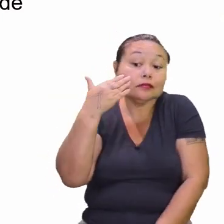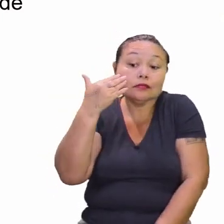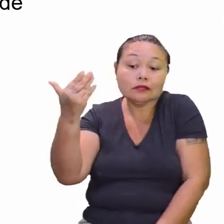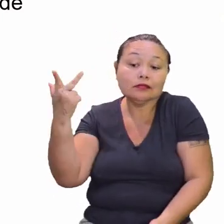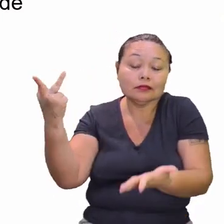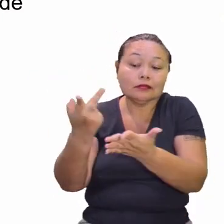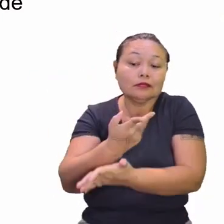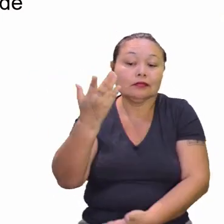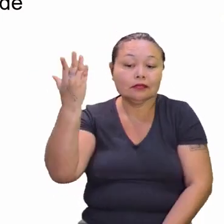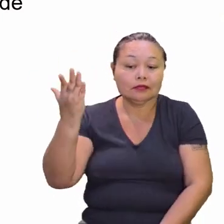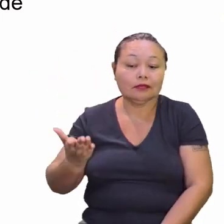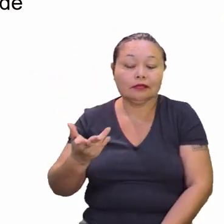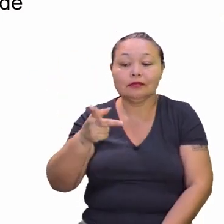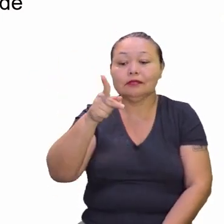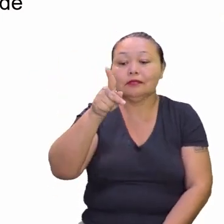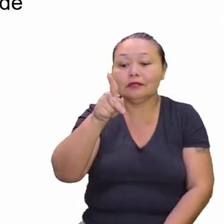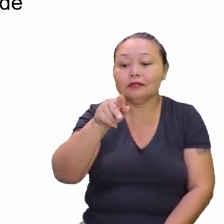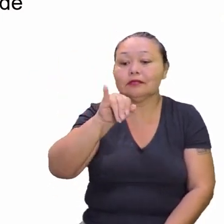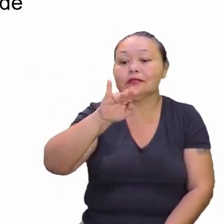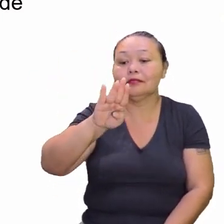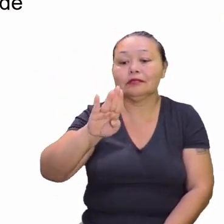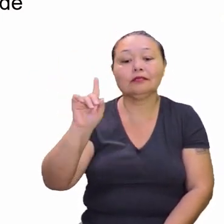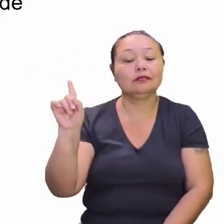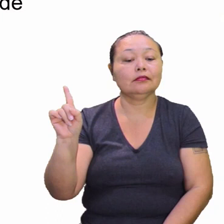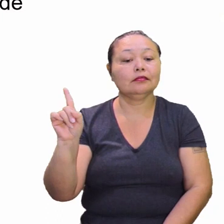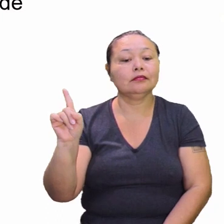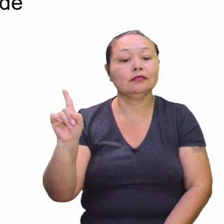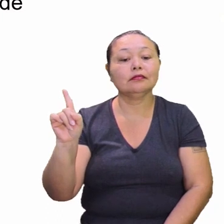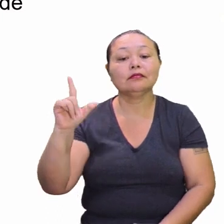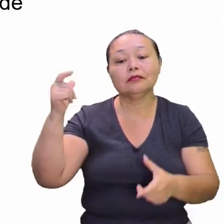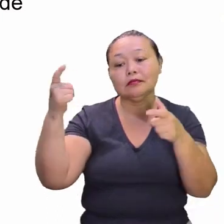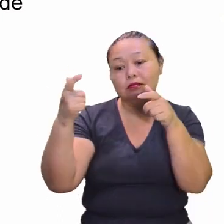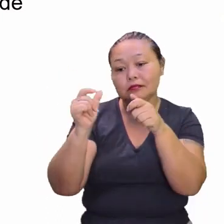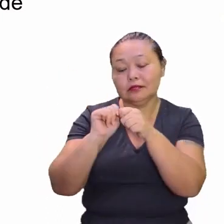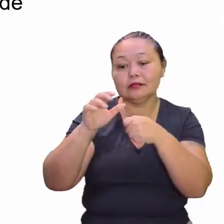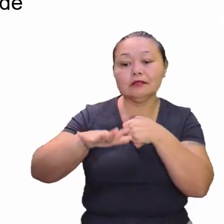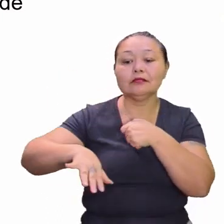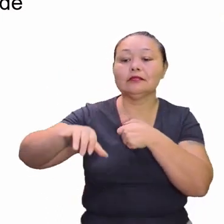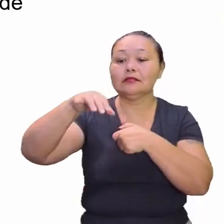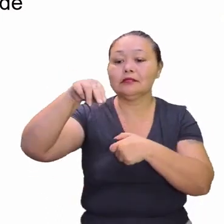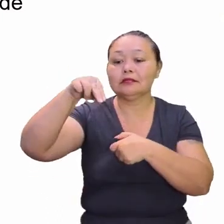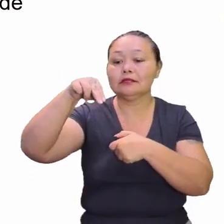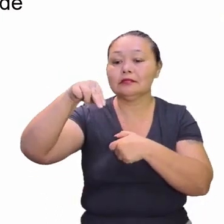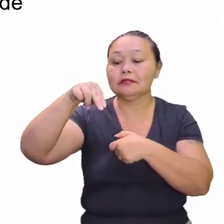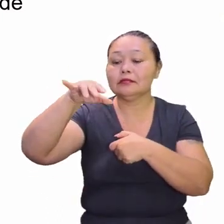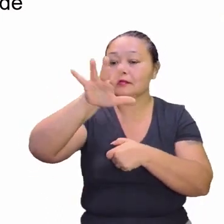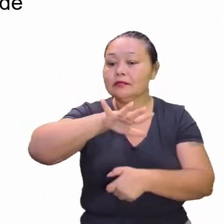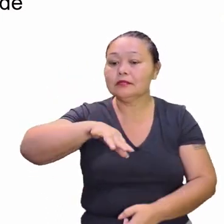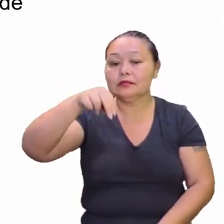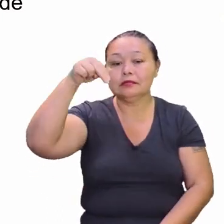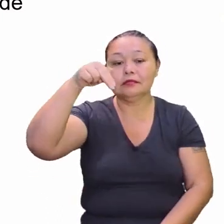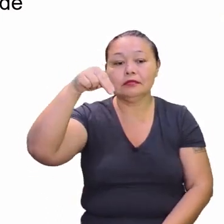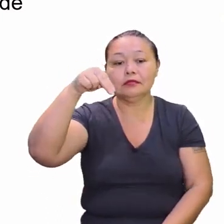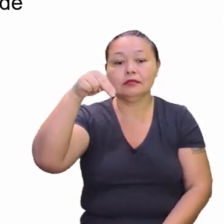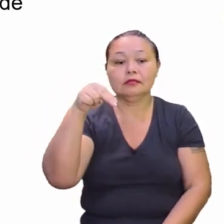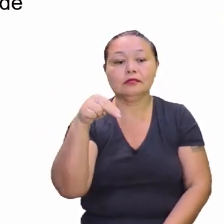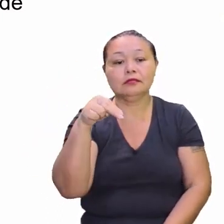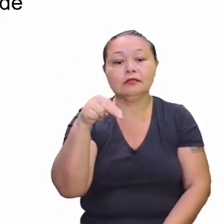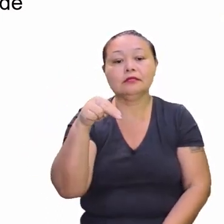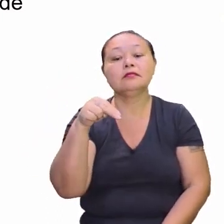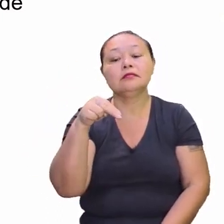obviamente, acontece também com o PIB. Exatamente. Olha só, é a menor da região norte? Não, nós falamos que ele tem uma